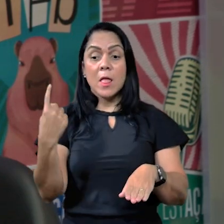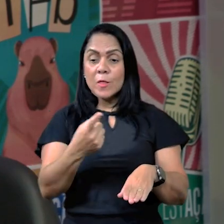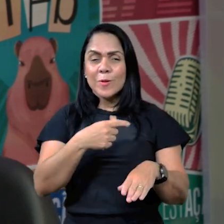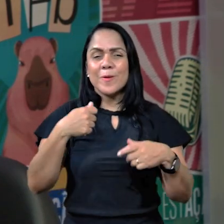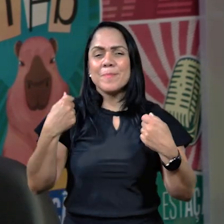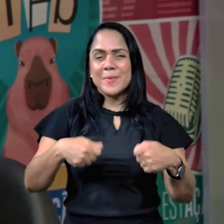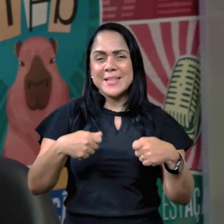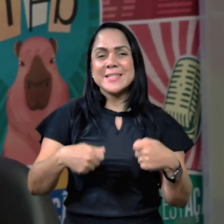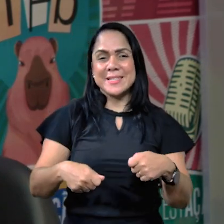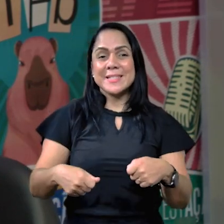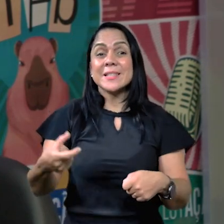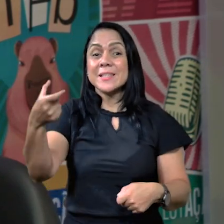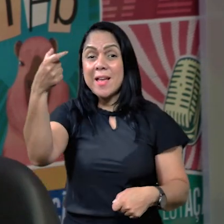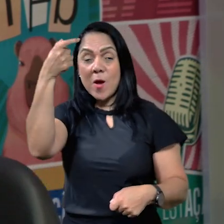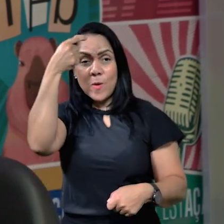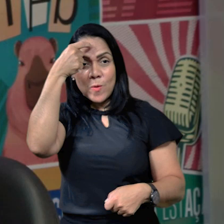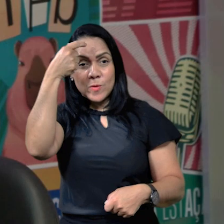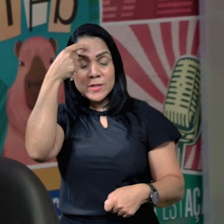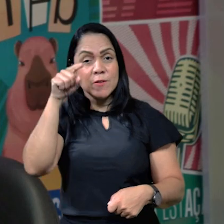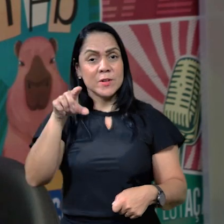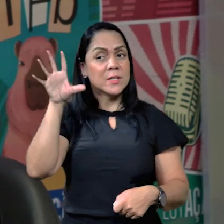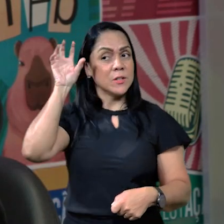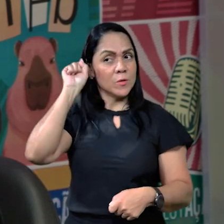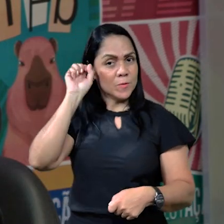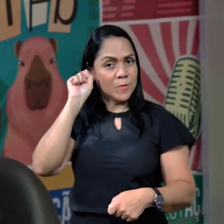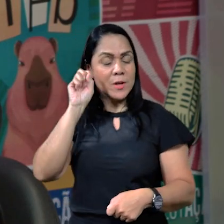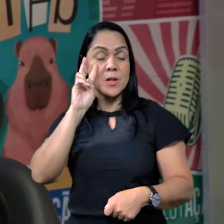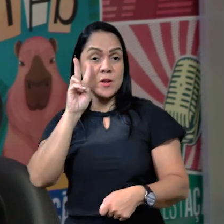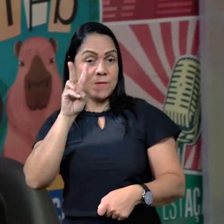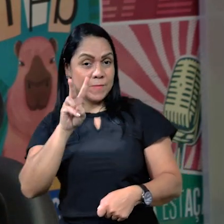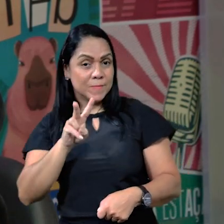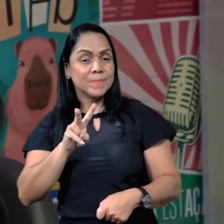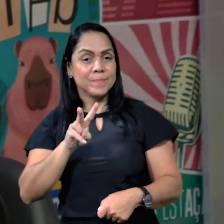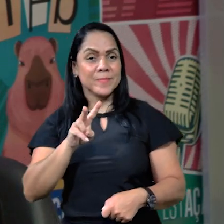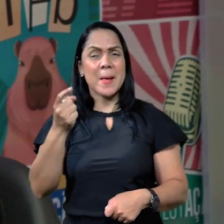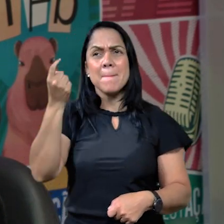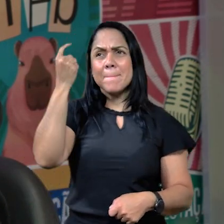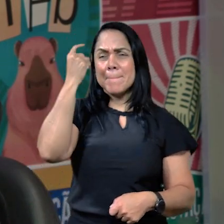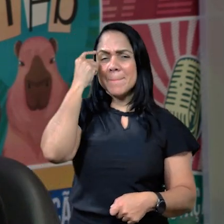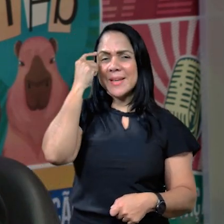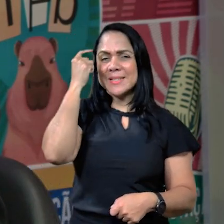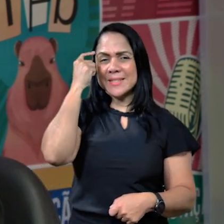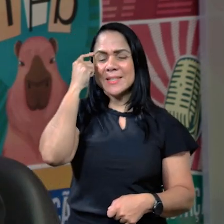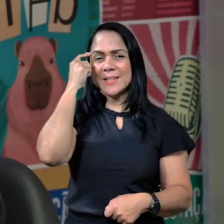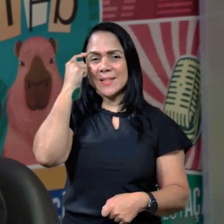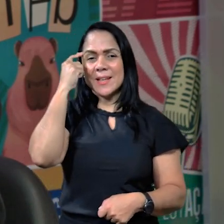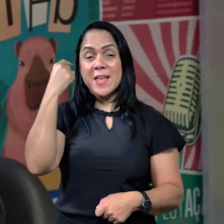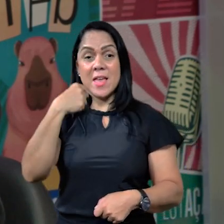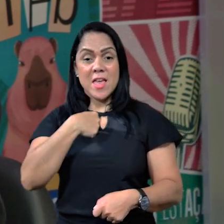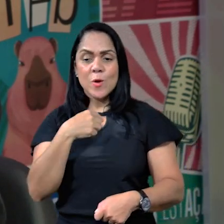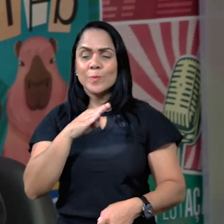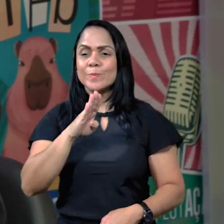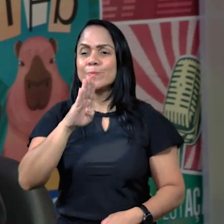essa consciência, e você que está nos ouvindo e você que está nos assistindo, de pensar que, ao me